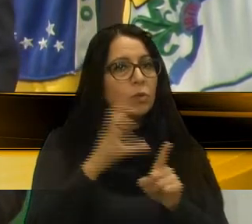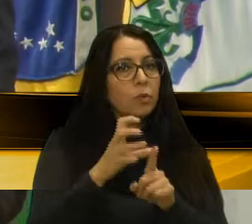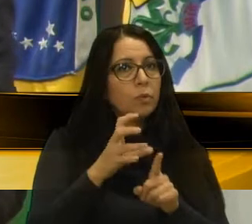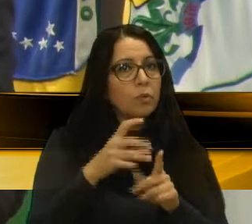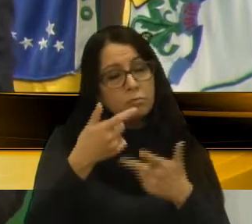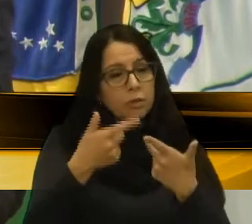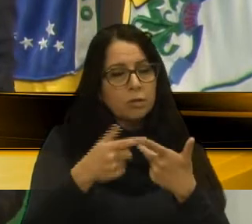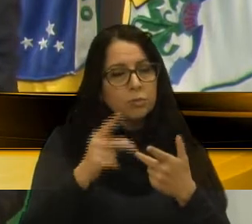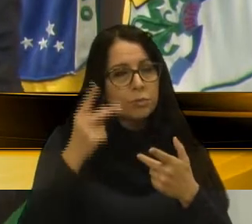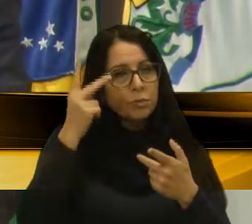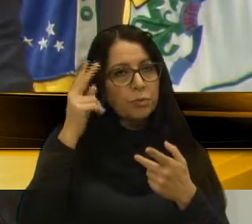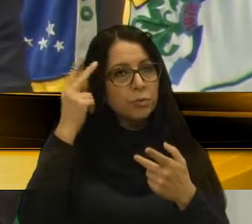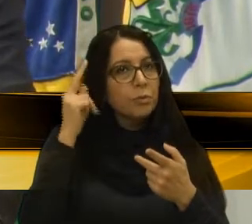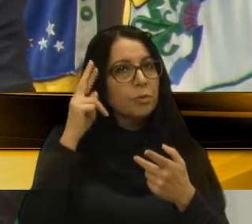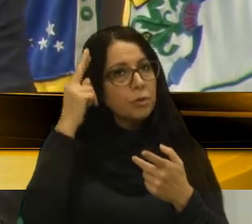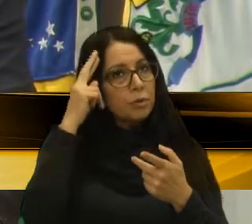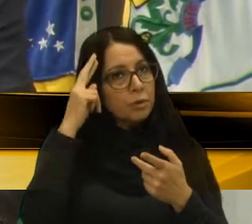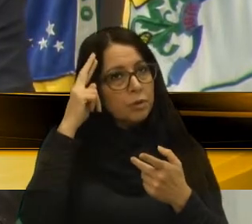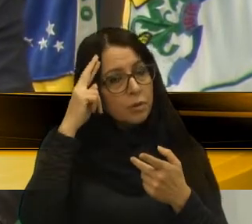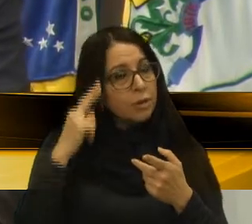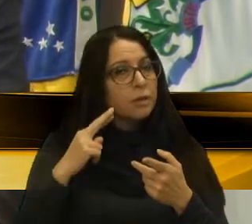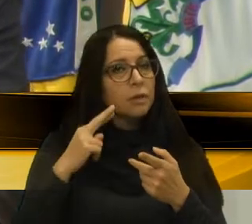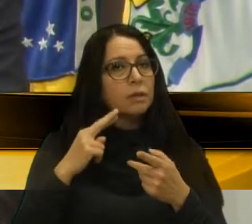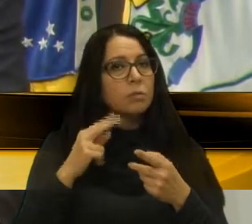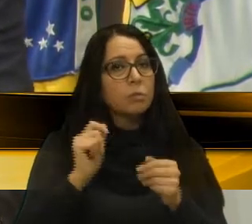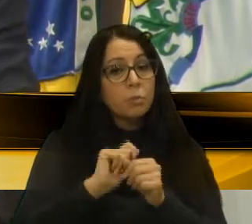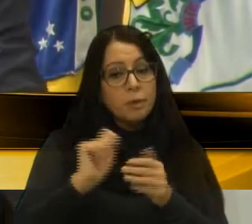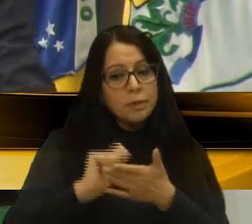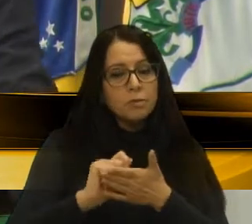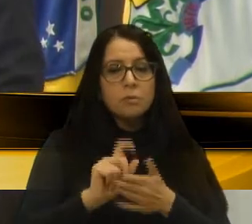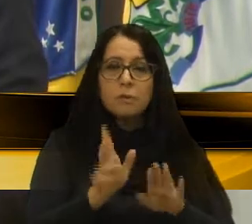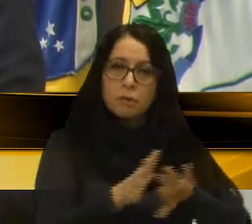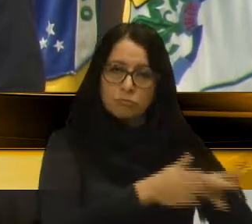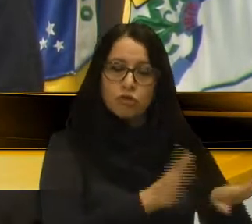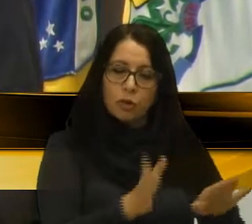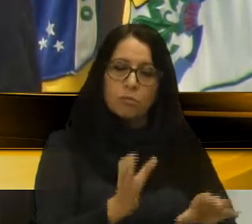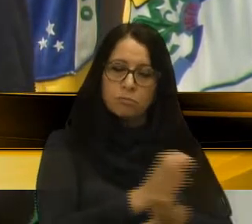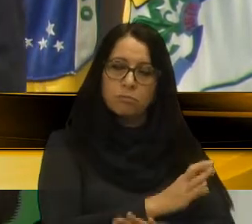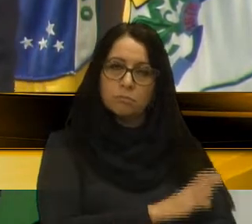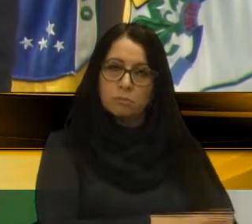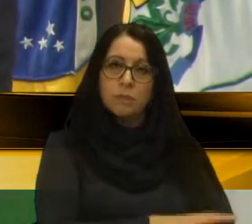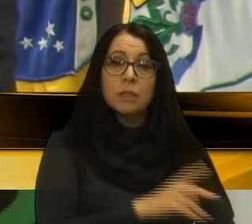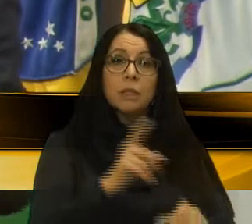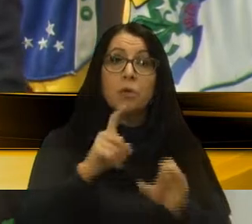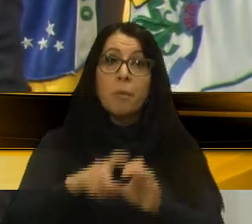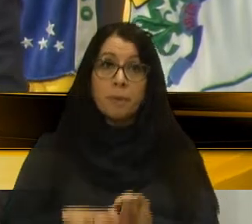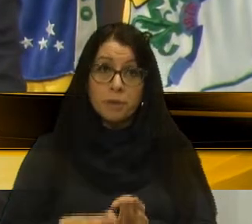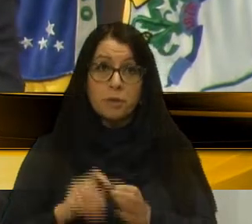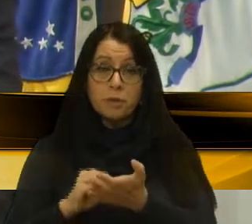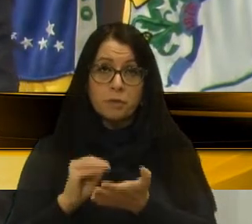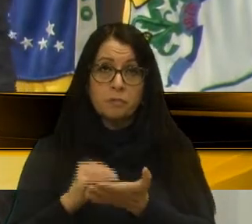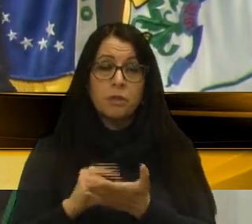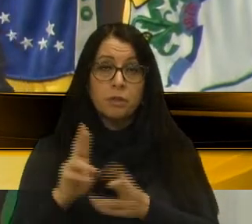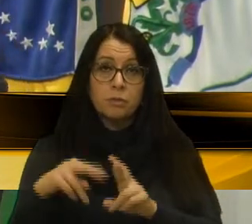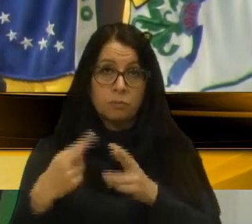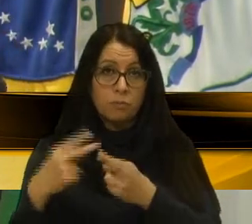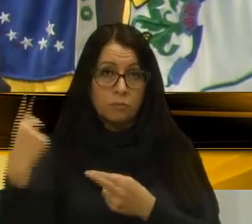Bueno, que foi concluído por uma censura escrita. E temos apenas um processo pendente que agora, na reunião